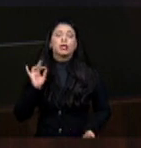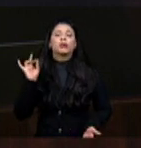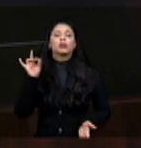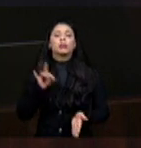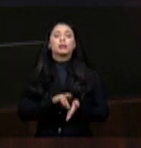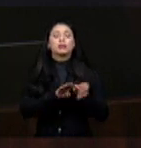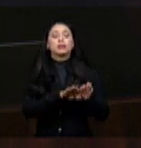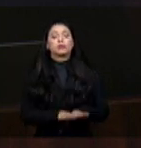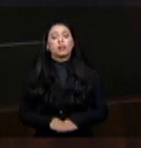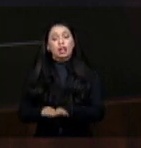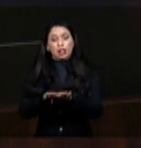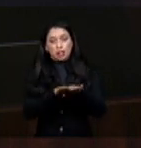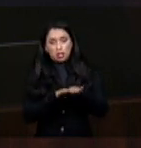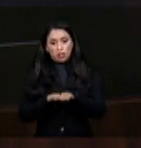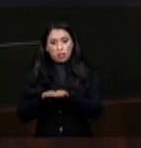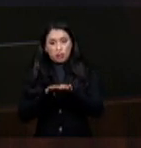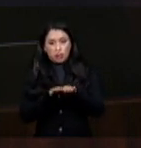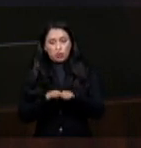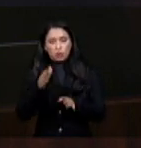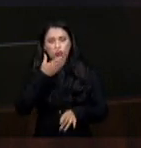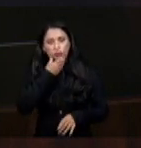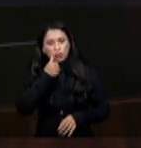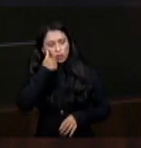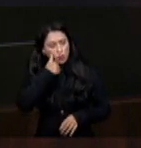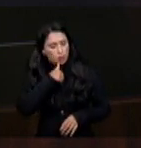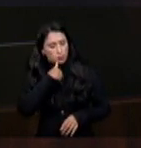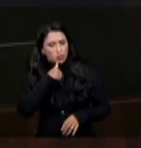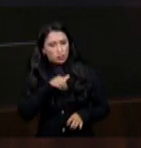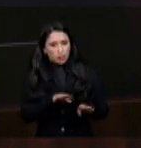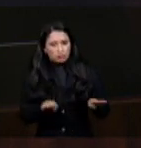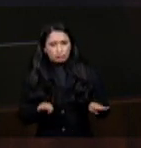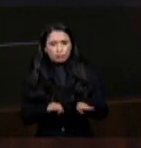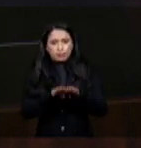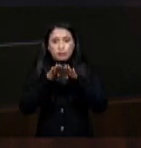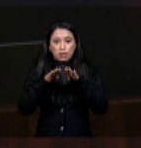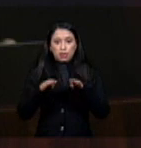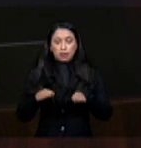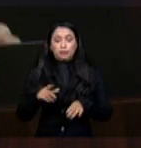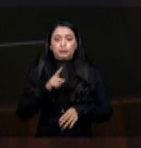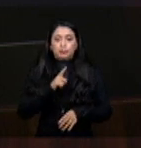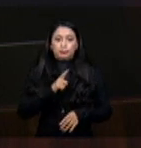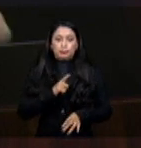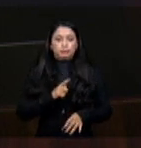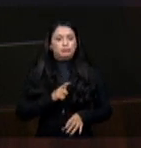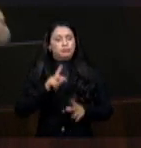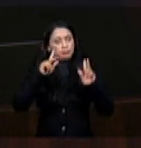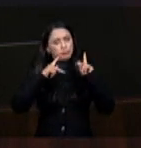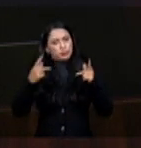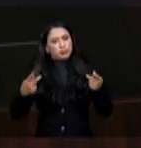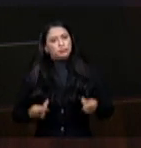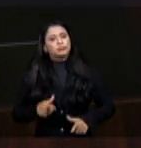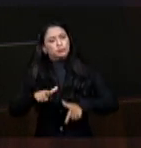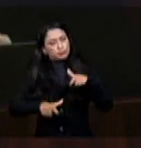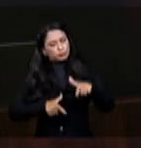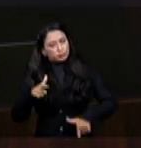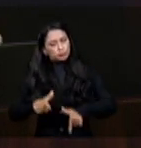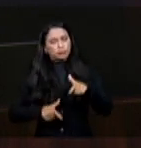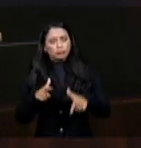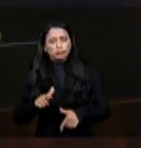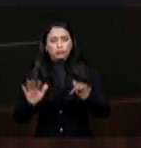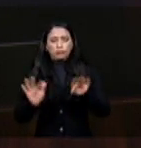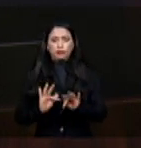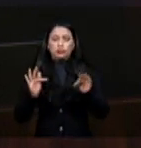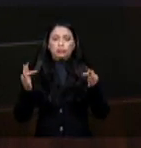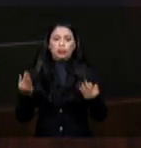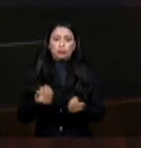ação da igualdade de gênero alcance as mais diversas esferas da vida humana o trabalho a família não é o